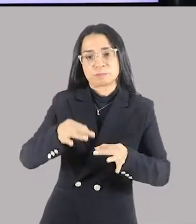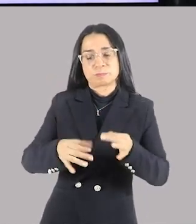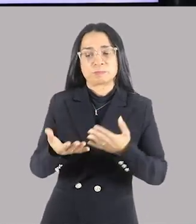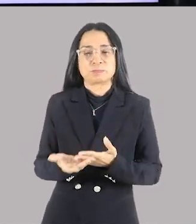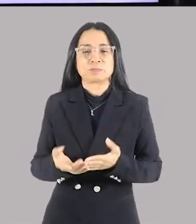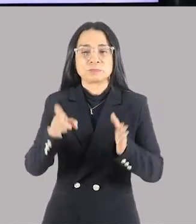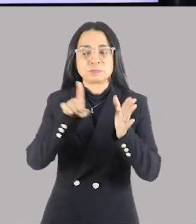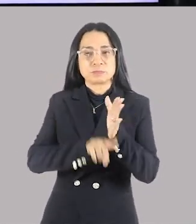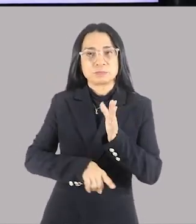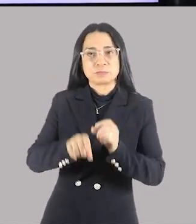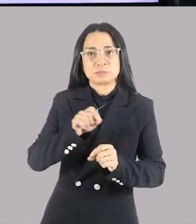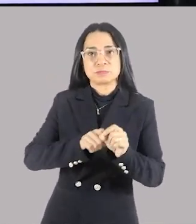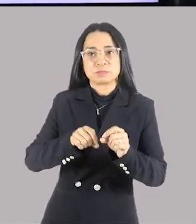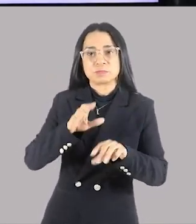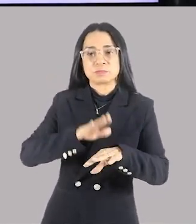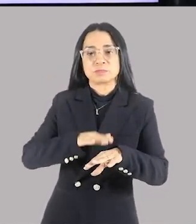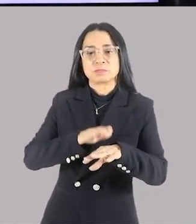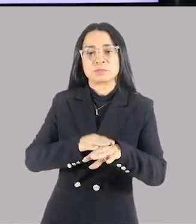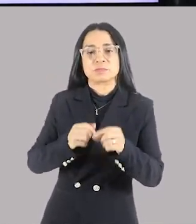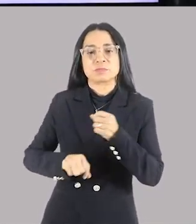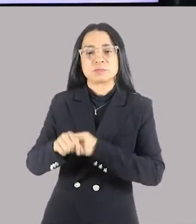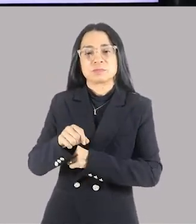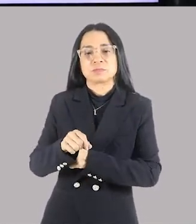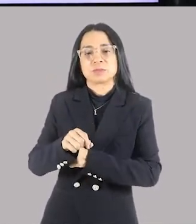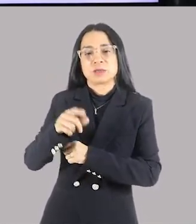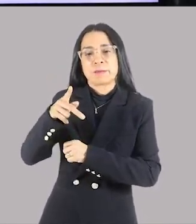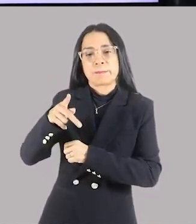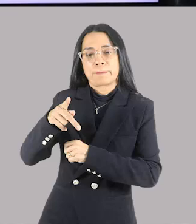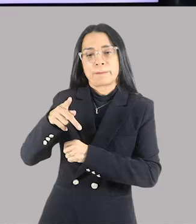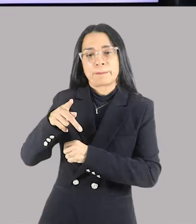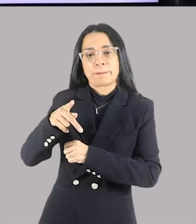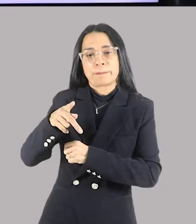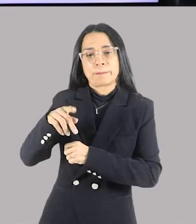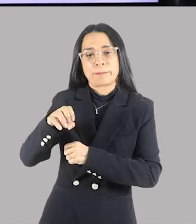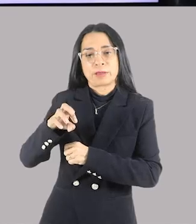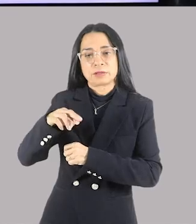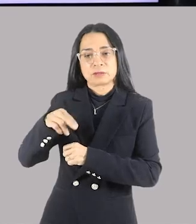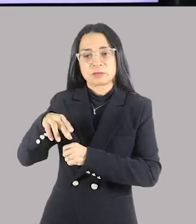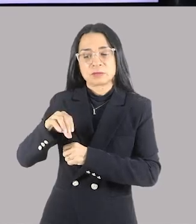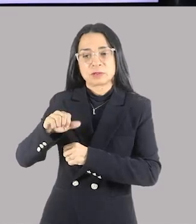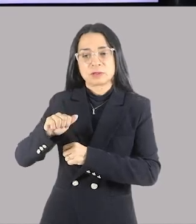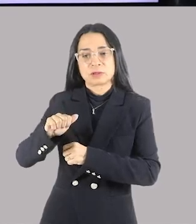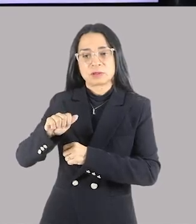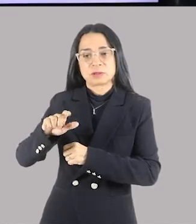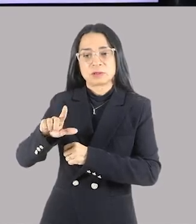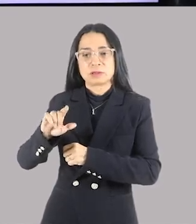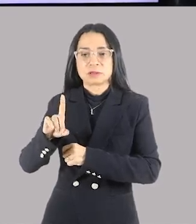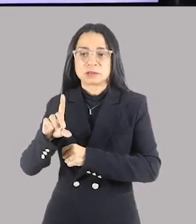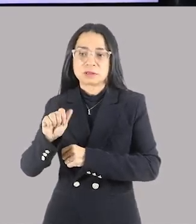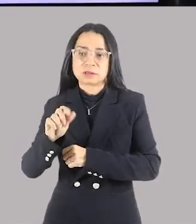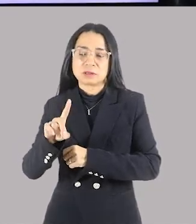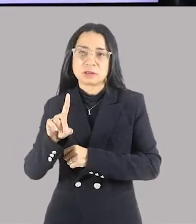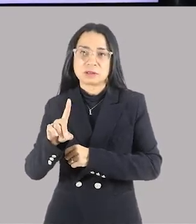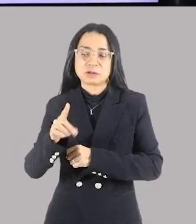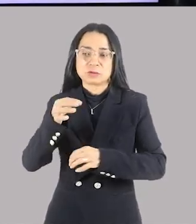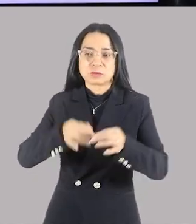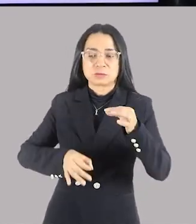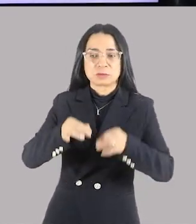excepcionalidade nós chamamos de personalidade judiciária. Então, de maneira excepcional, novamente,